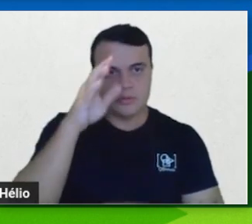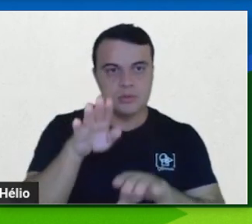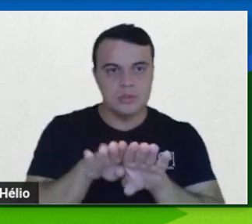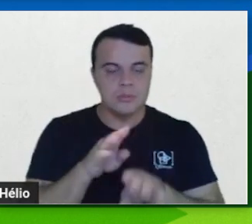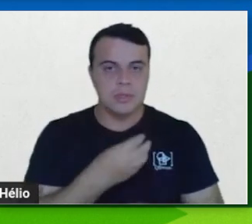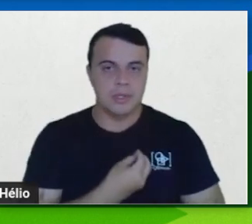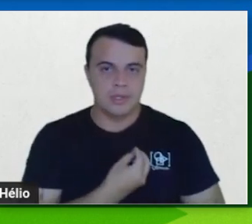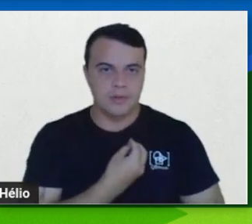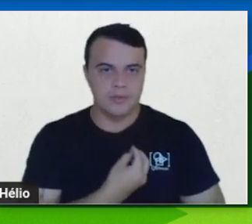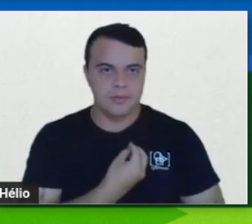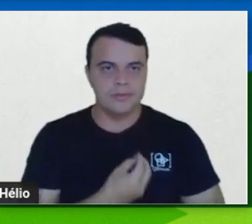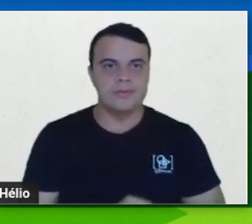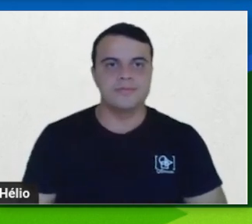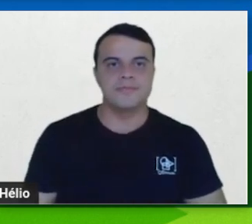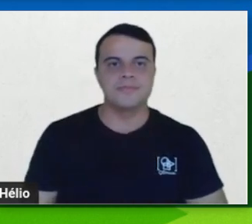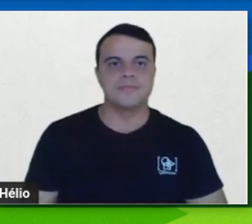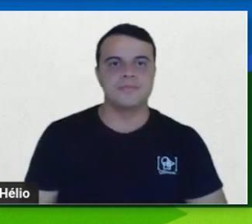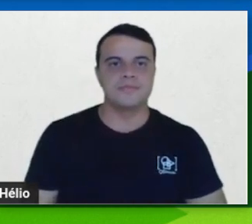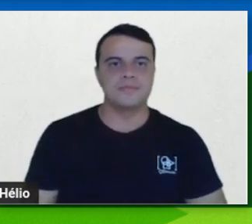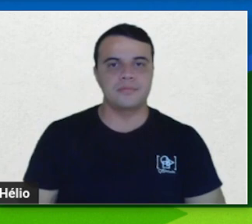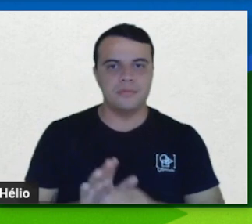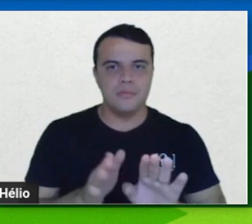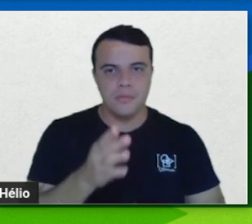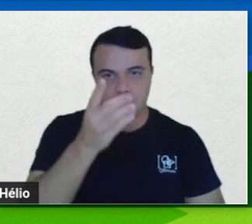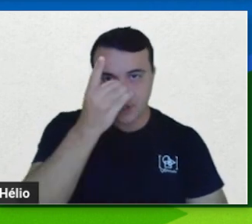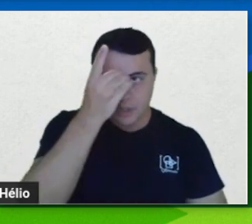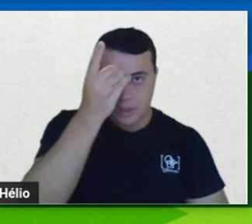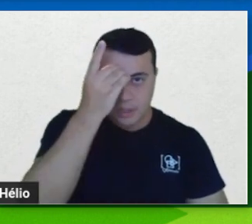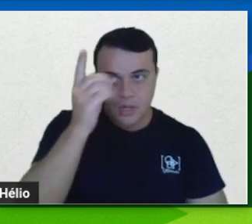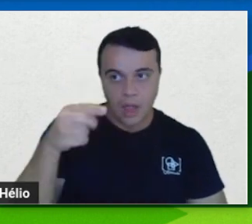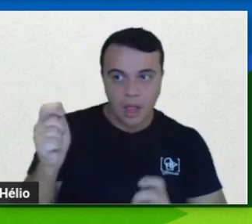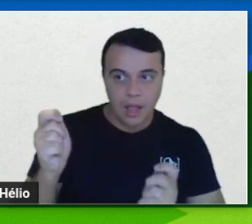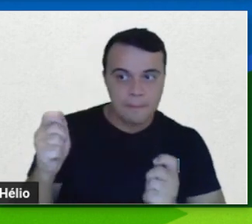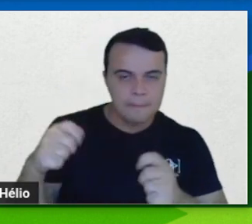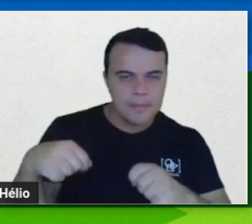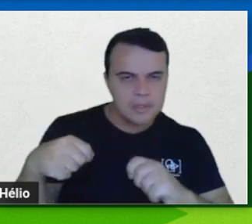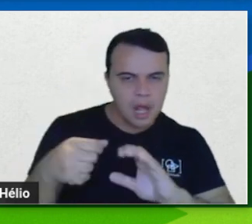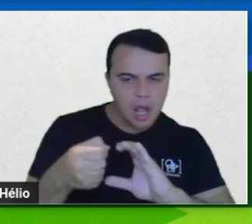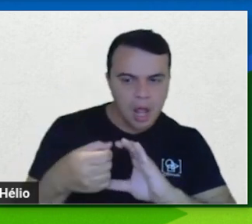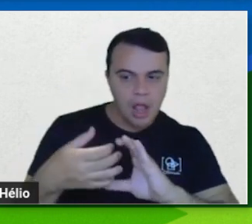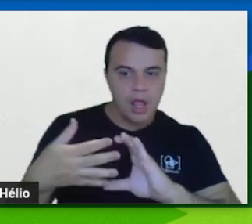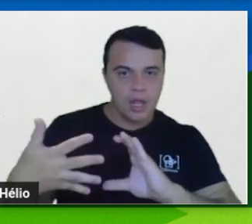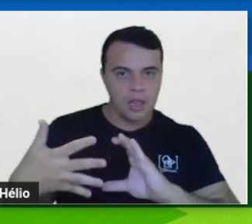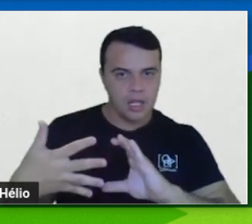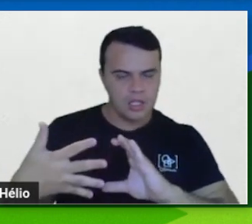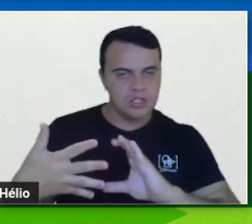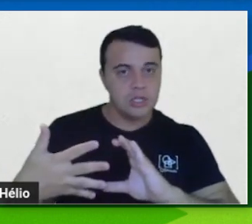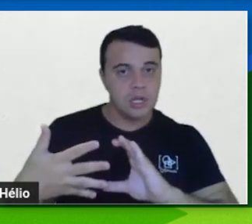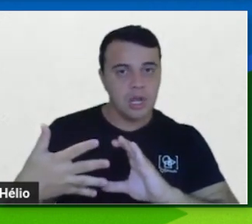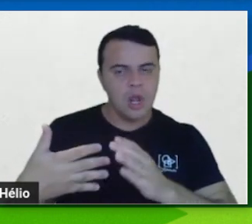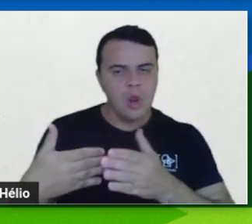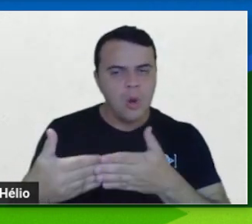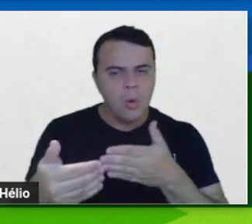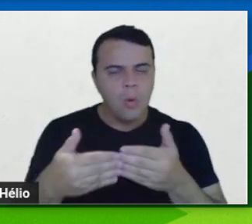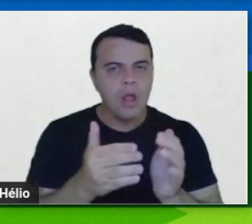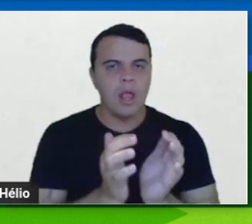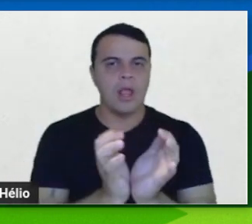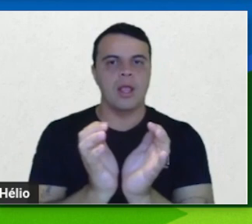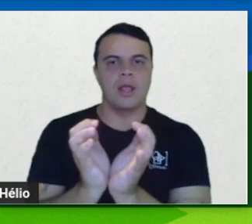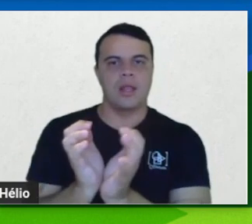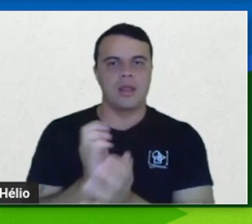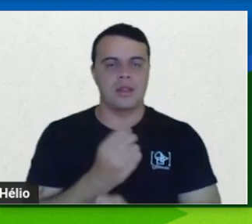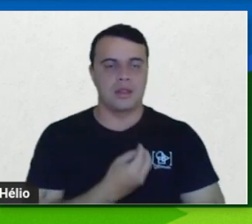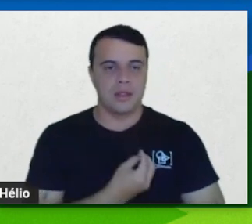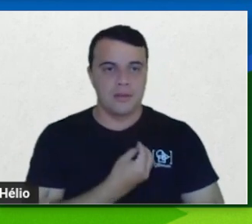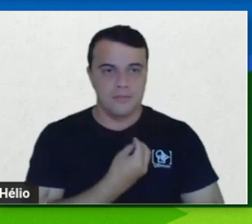vida. Bom, a criatividade é uma habilidade que para qualquer área da vida, como eu